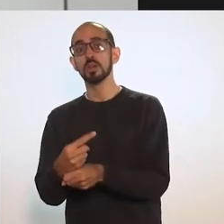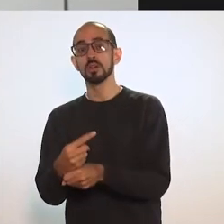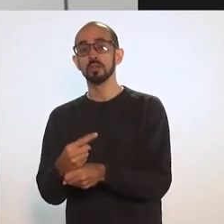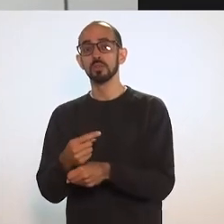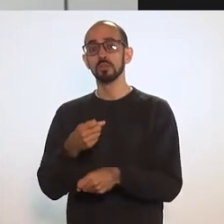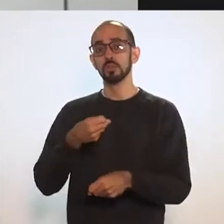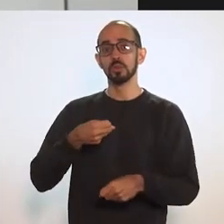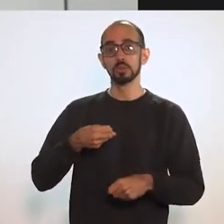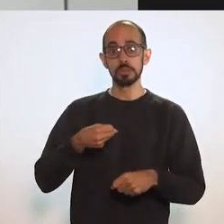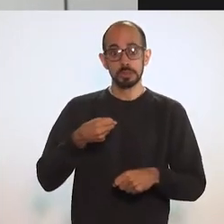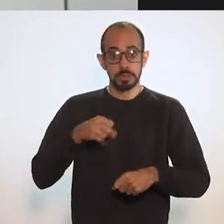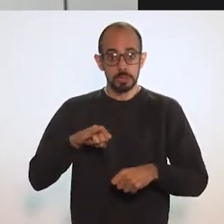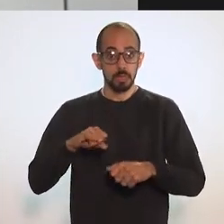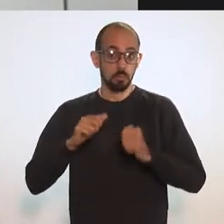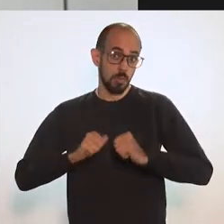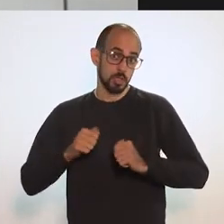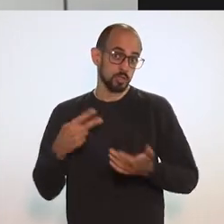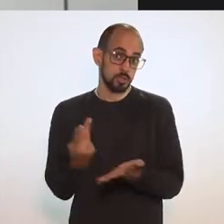sendo estudado. Acho que